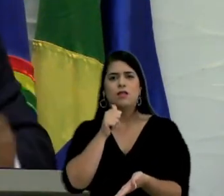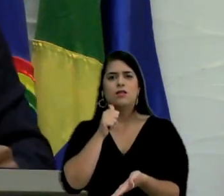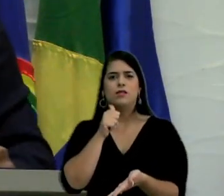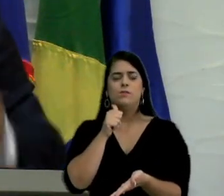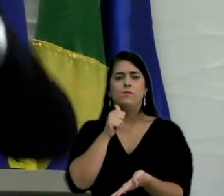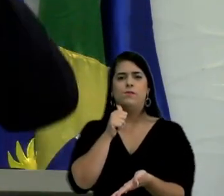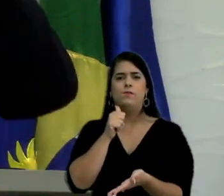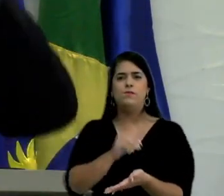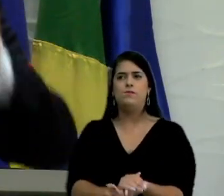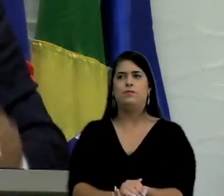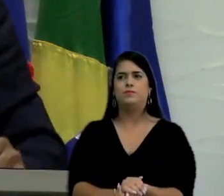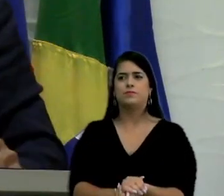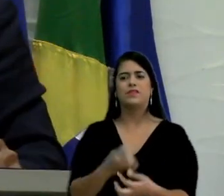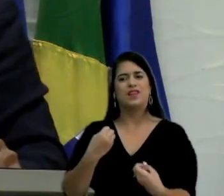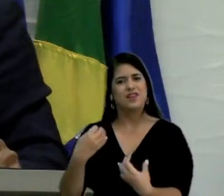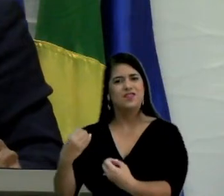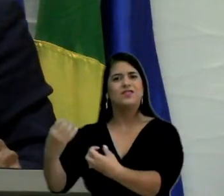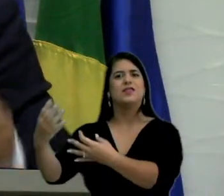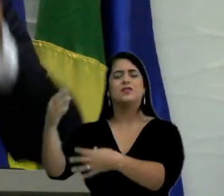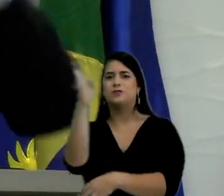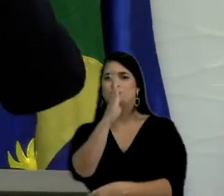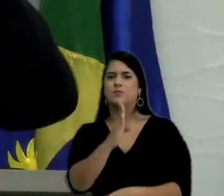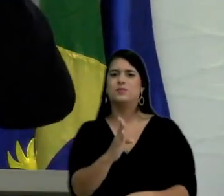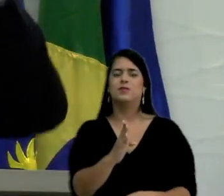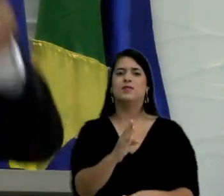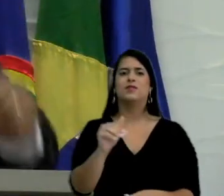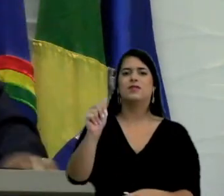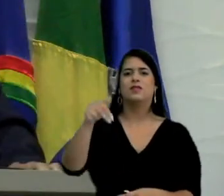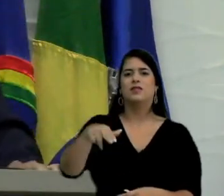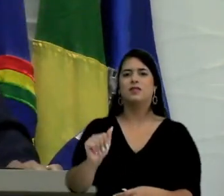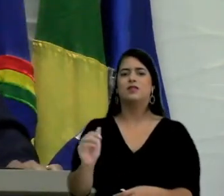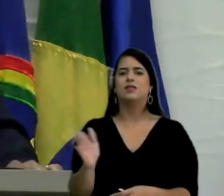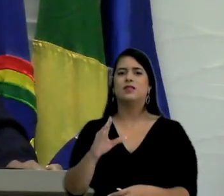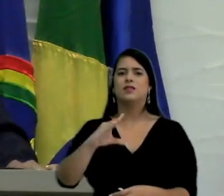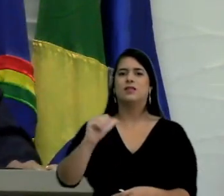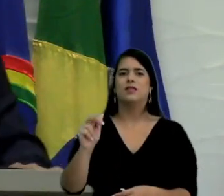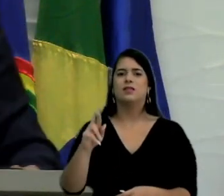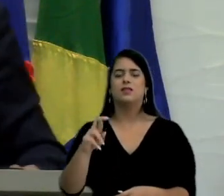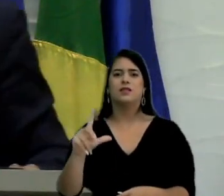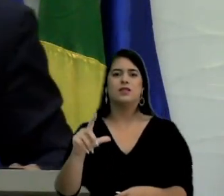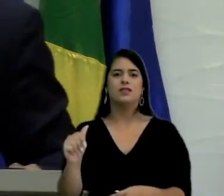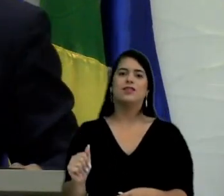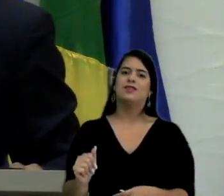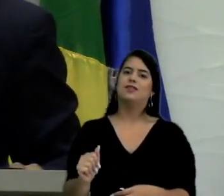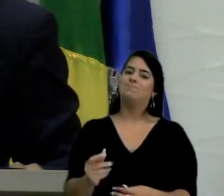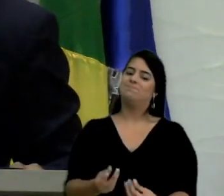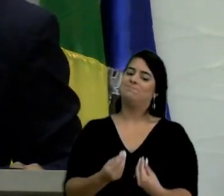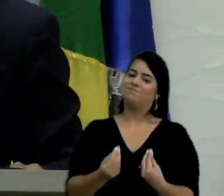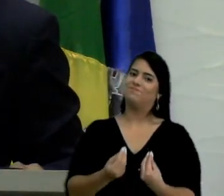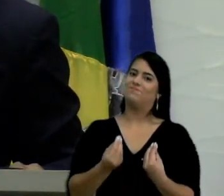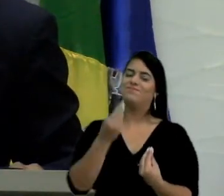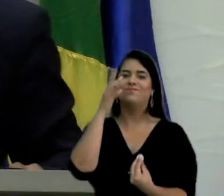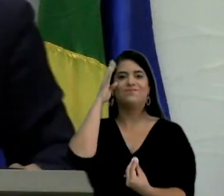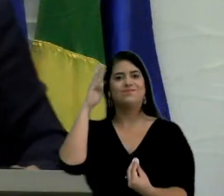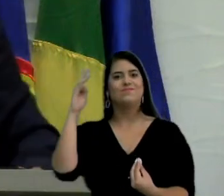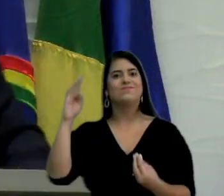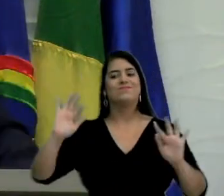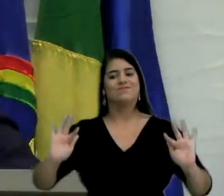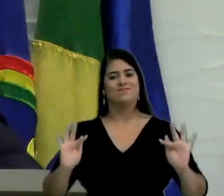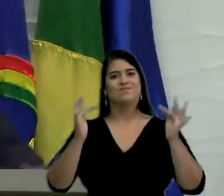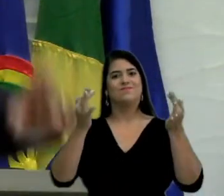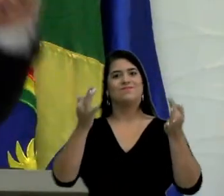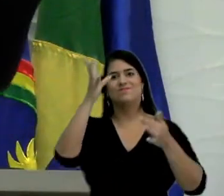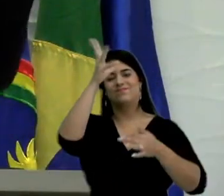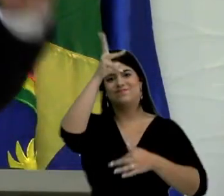turismo do Brasil Ana Carla Machado Lopes rapaz imagina a Festa da Galinha